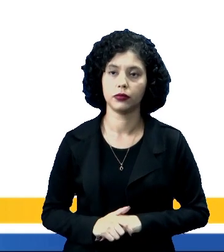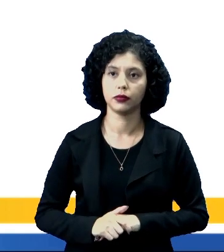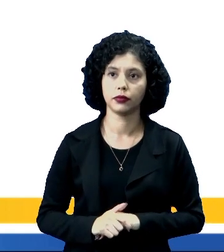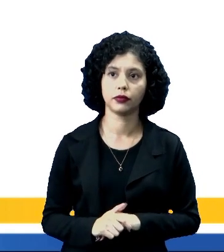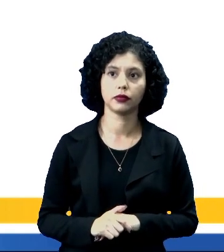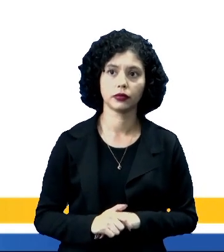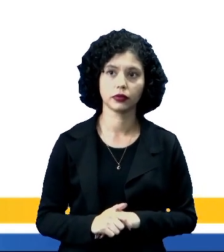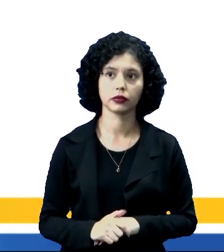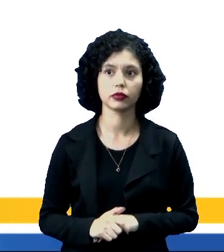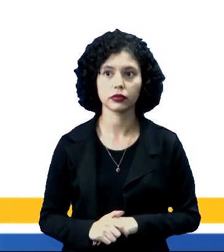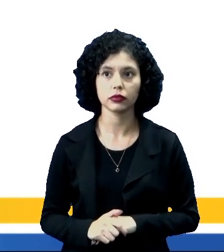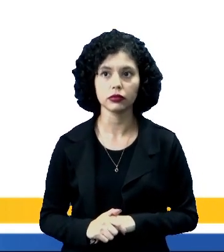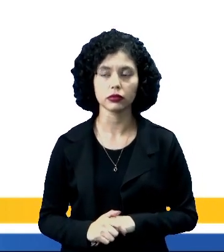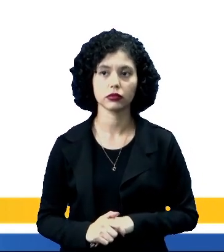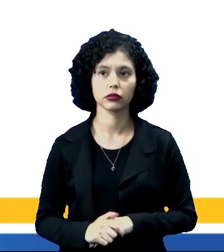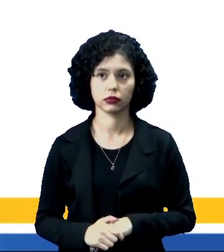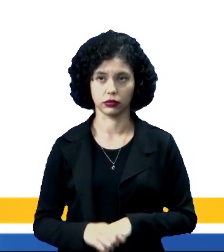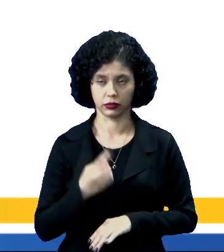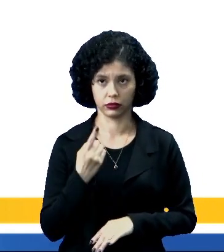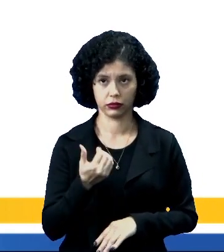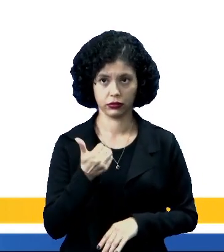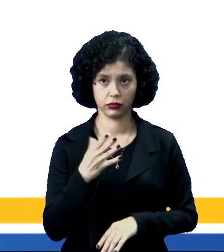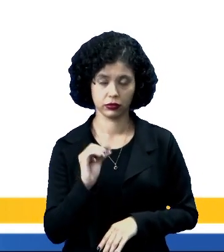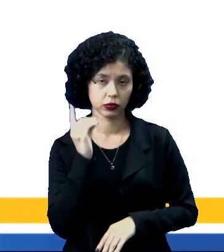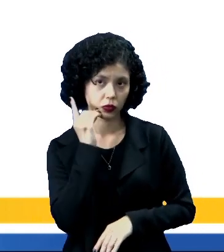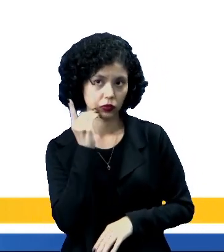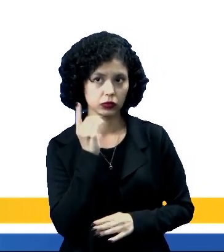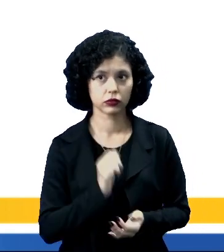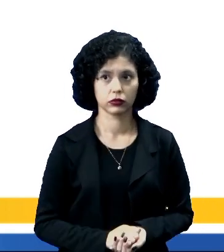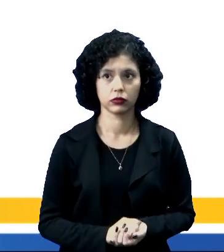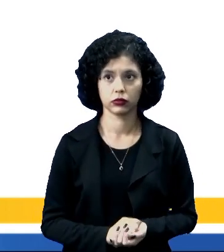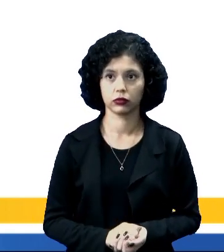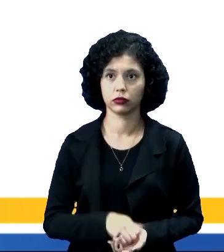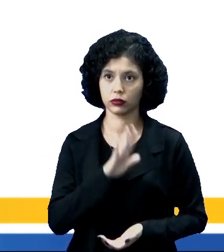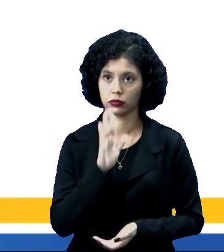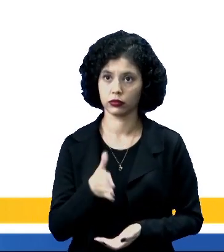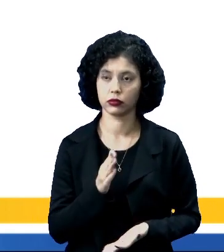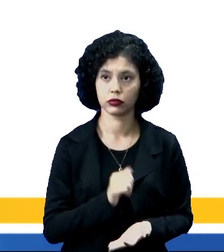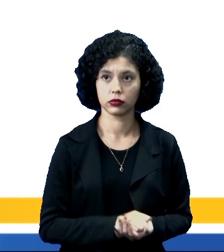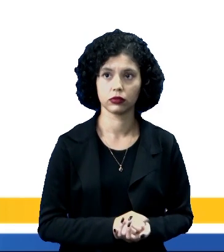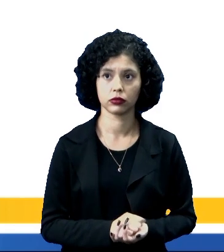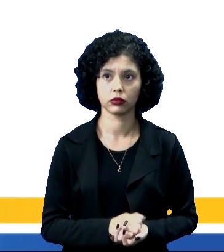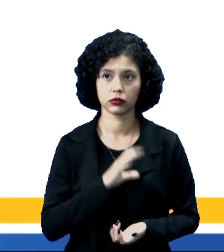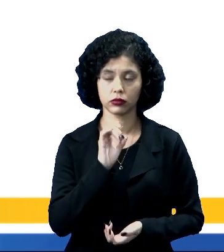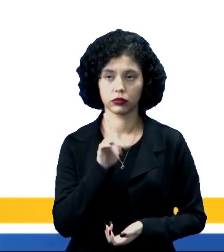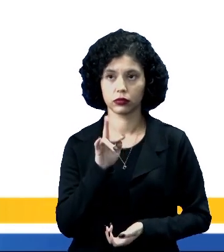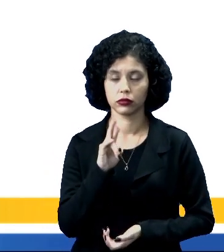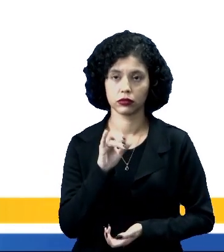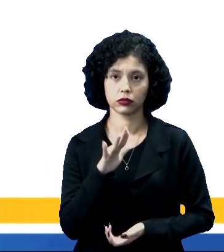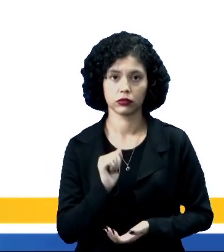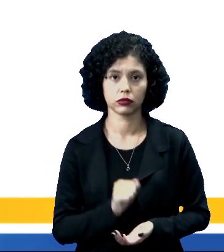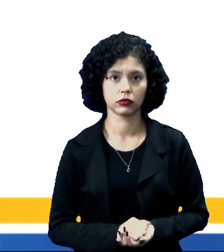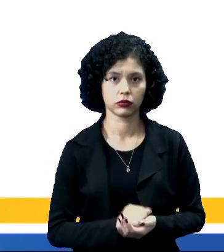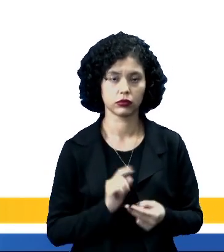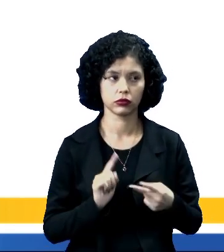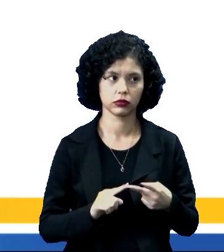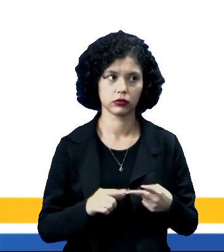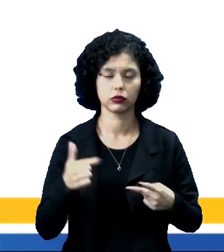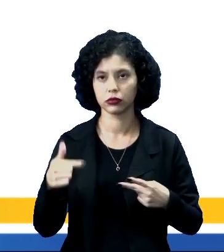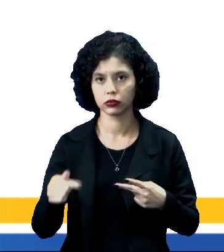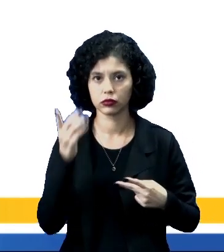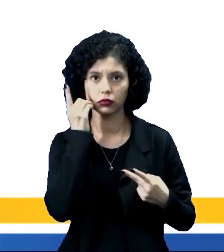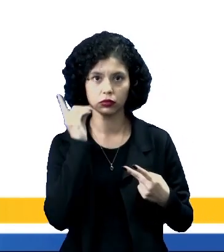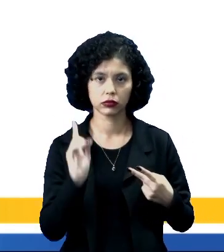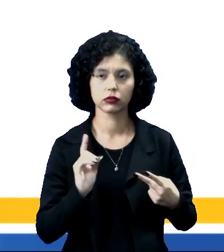a fase folicular cerca de 10 dias já quando eu falo aí da fase ovulatória cerca